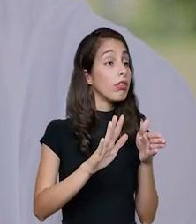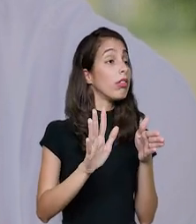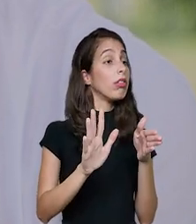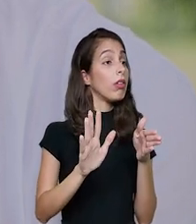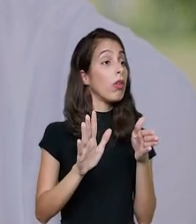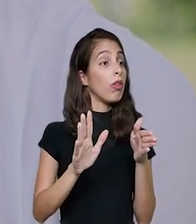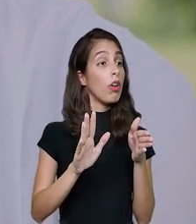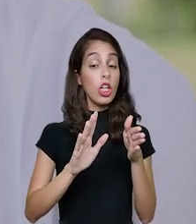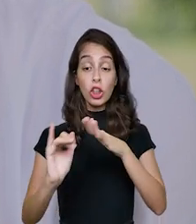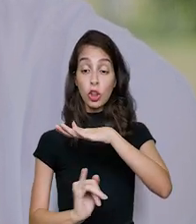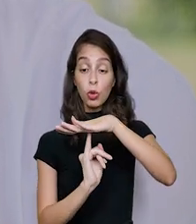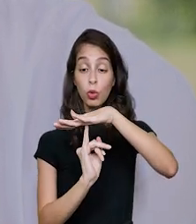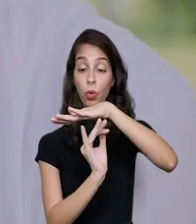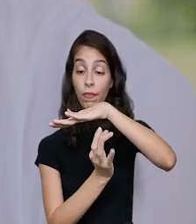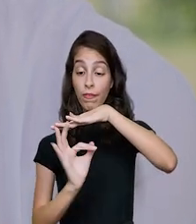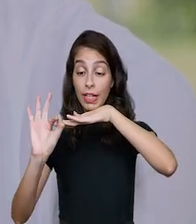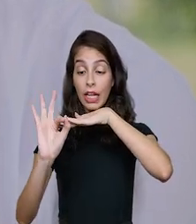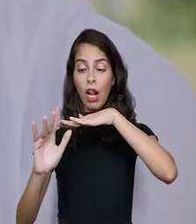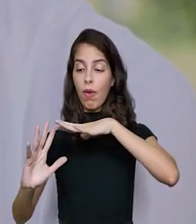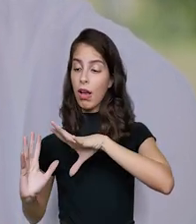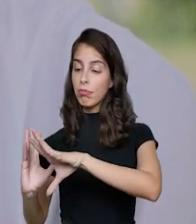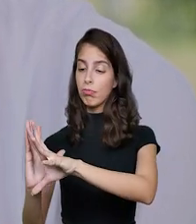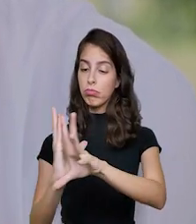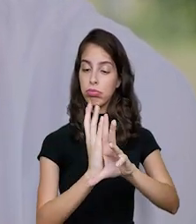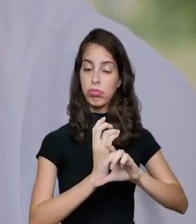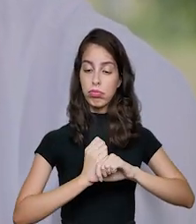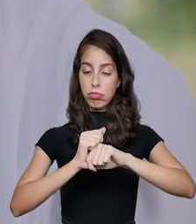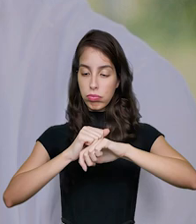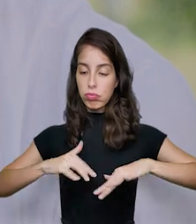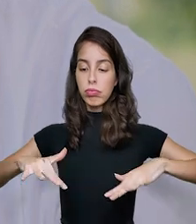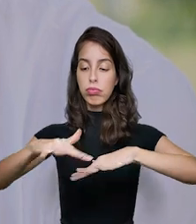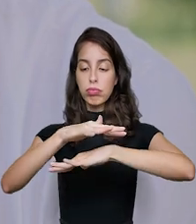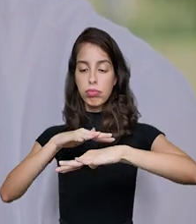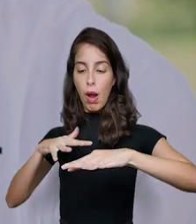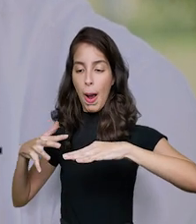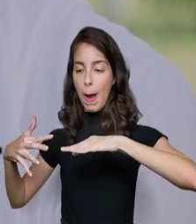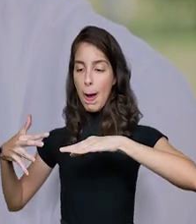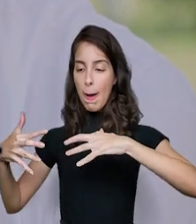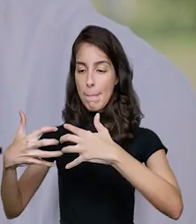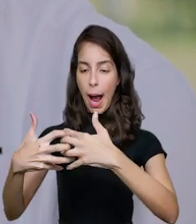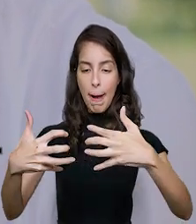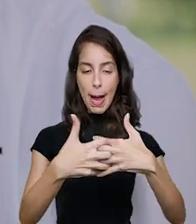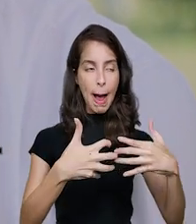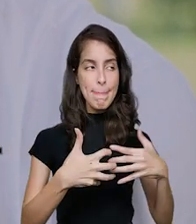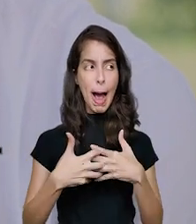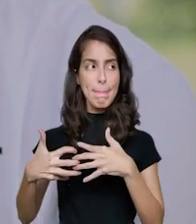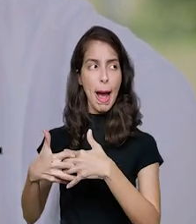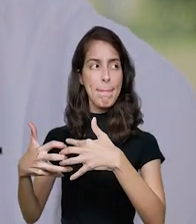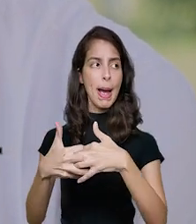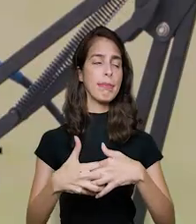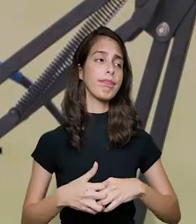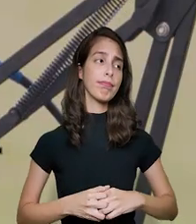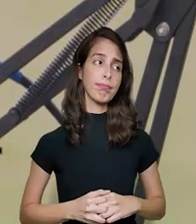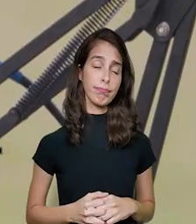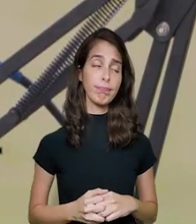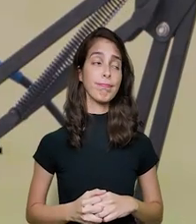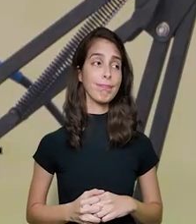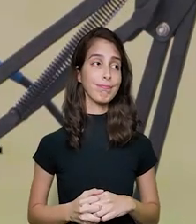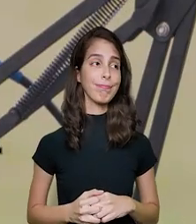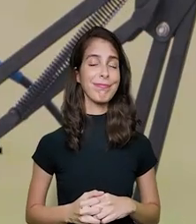da da instituição e nós eh temos eh assim trabalhado para que a gente faça o melhor para aquela pessoa